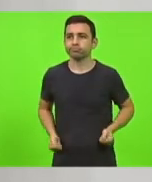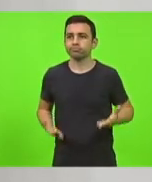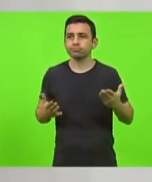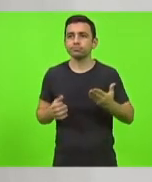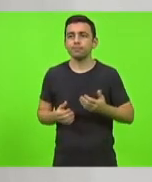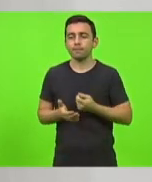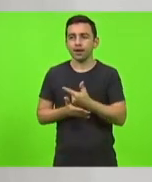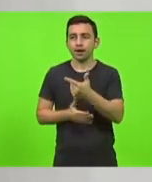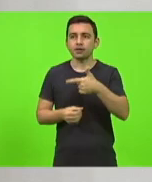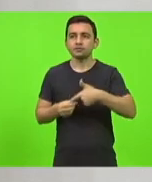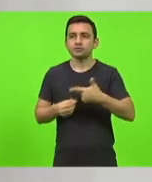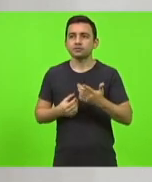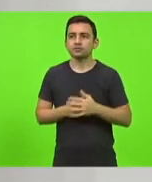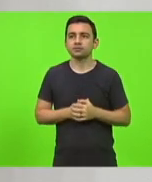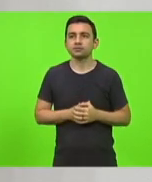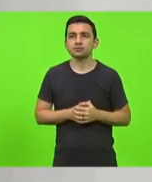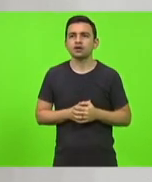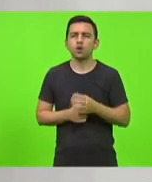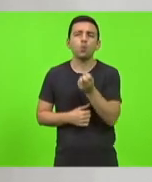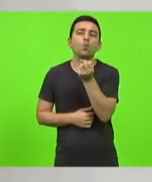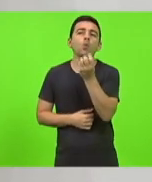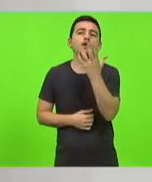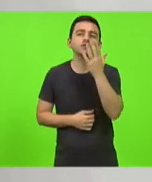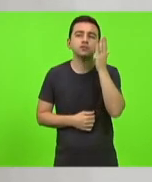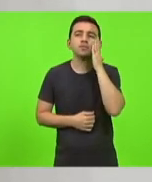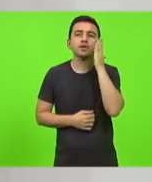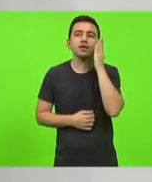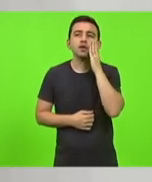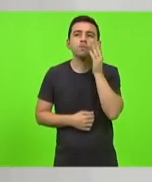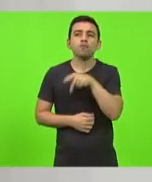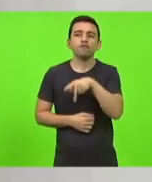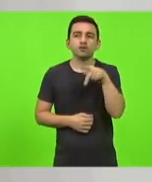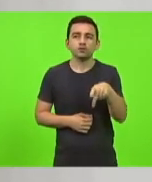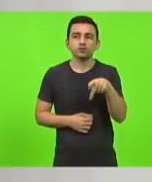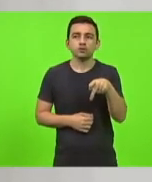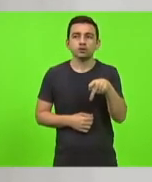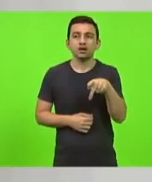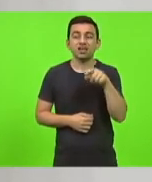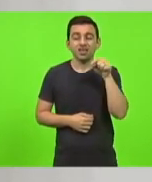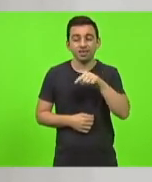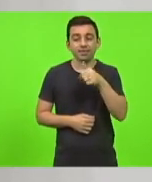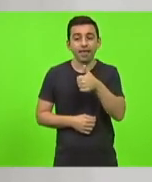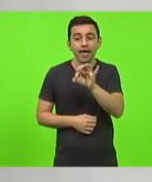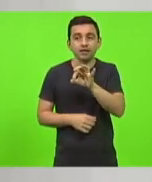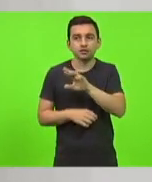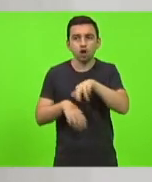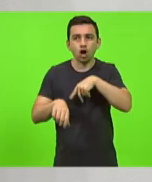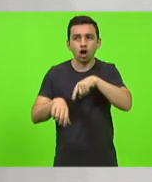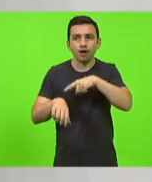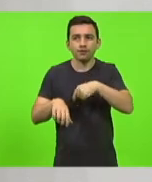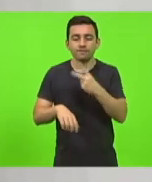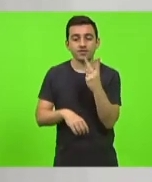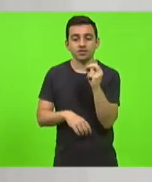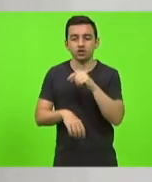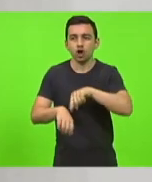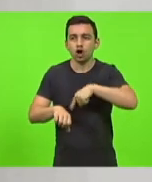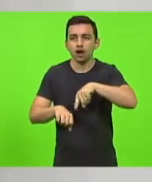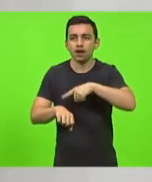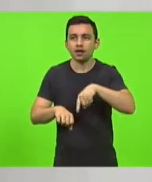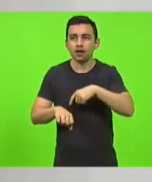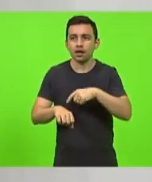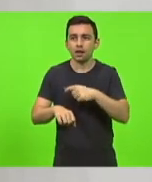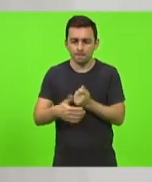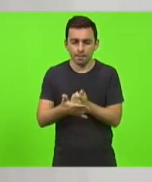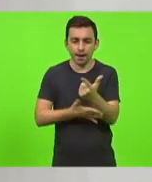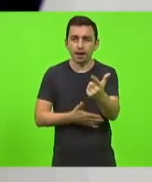vocês façam a conta quanto que dá isso. Um professor que vai dar 10 horas, 20 horas, e ele paga o